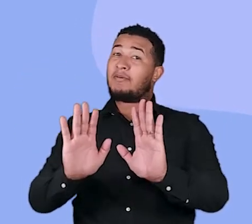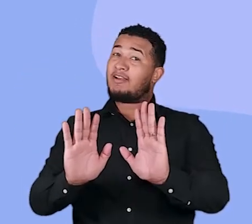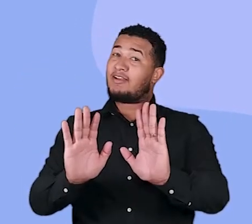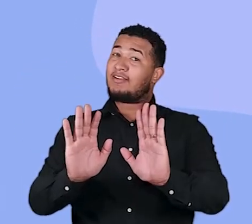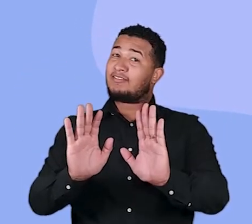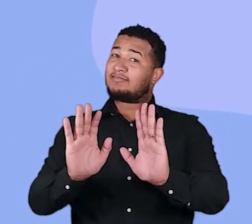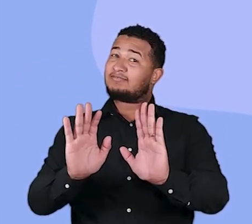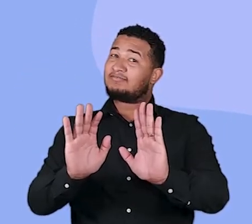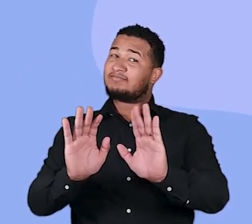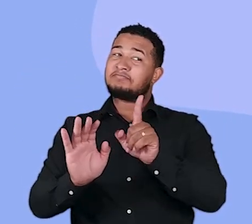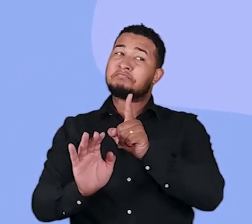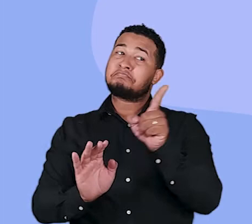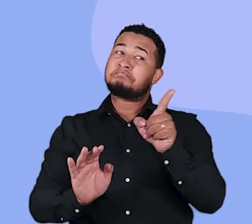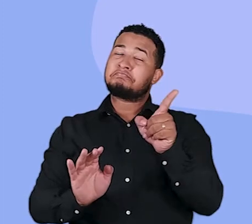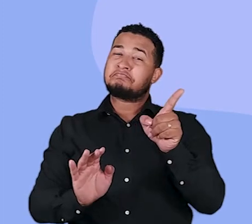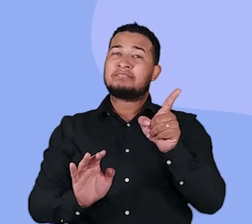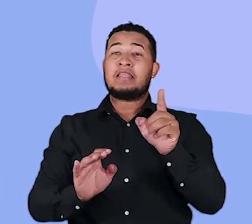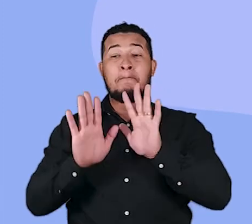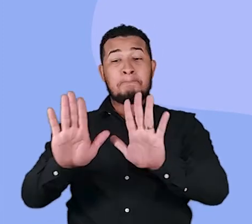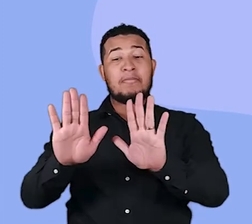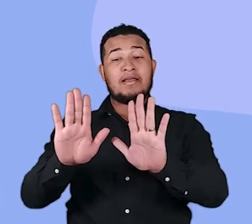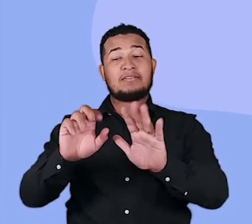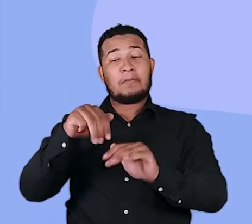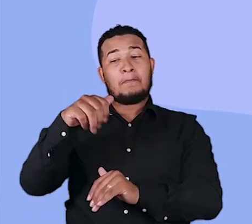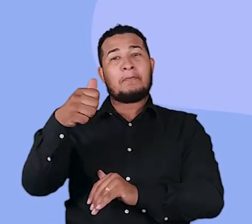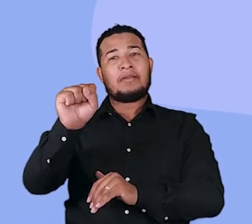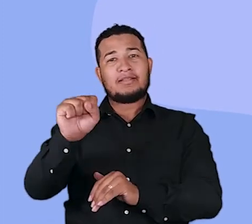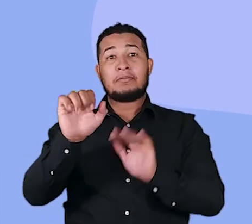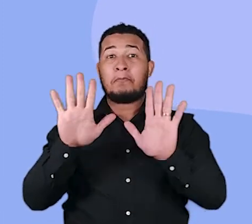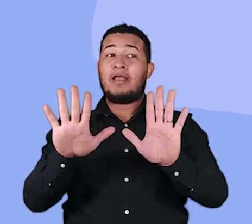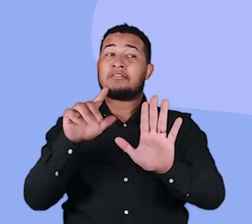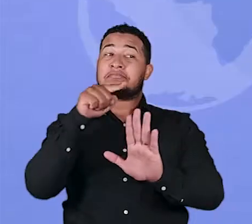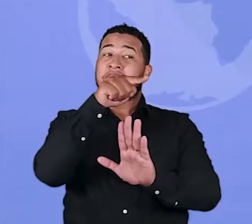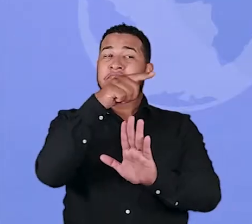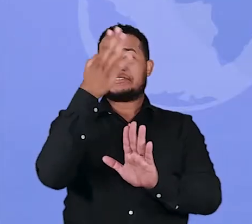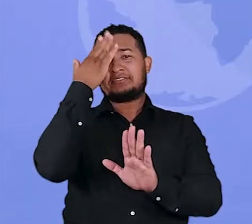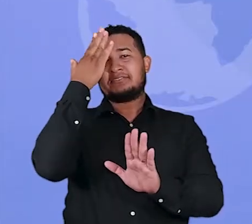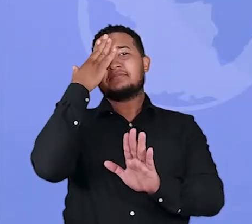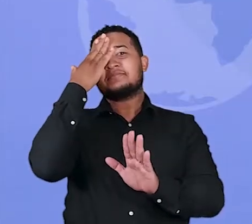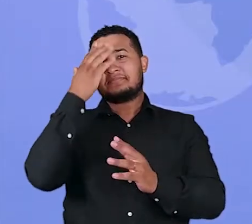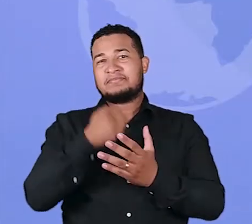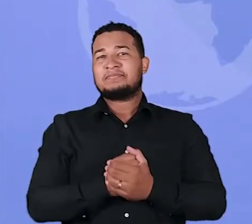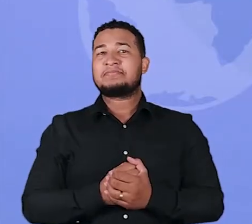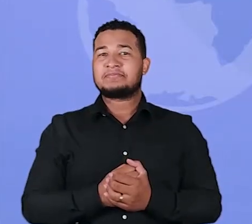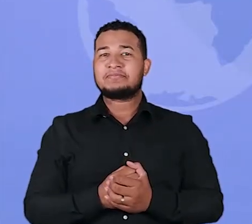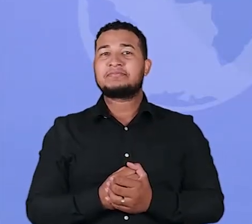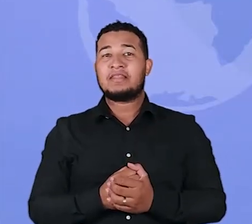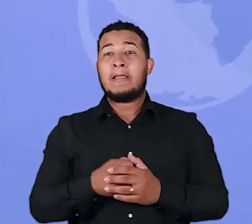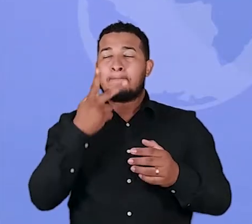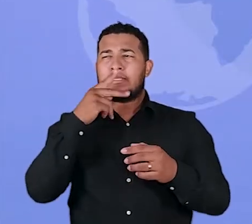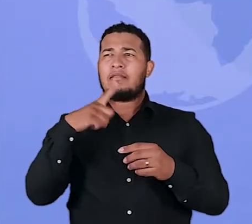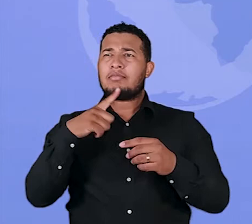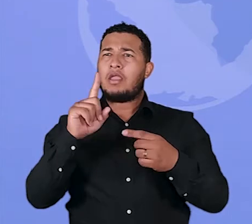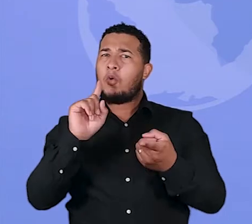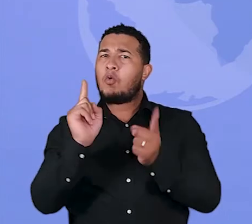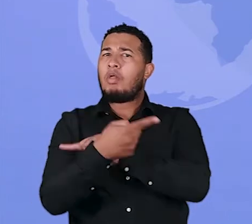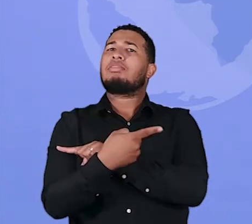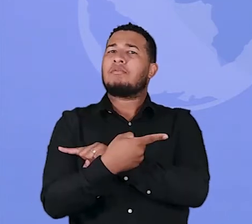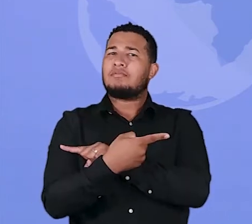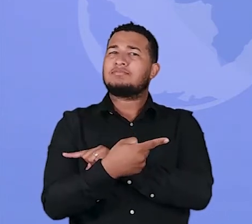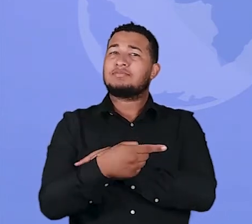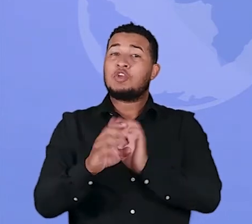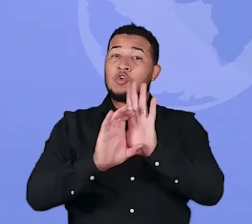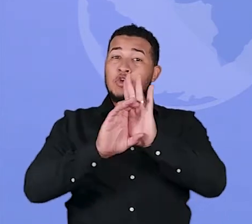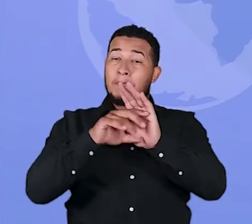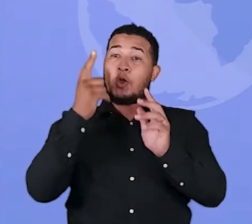quem é, mas, contrariando isso, mas ele sabe. É uma oração que dá uma ideia de contrariedade. E